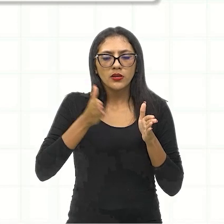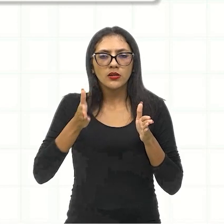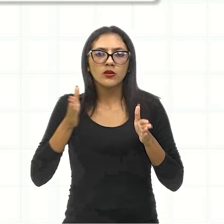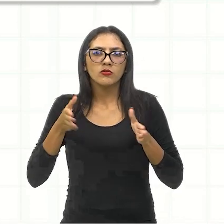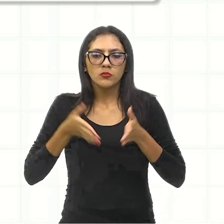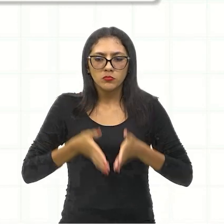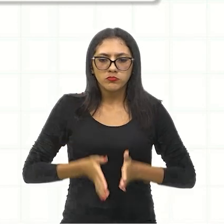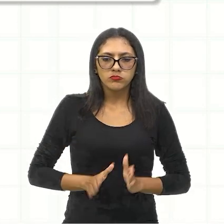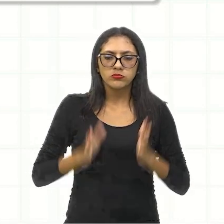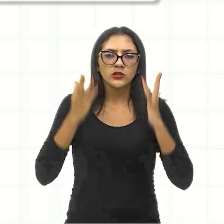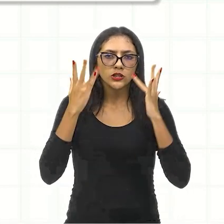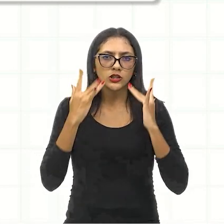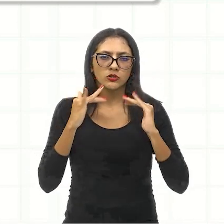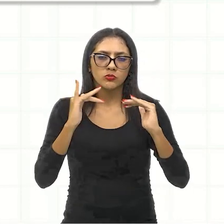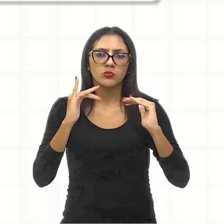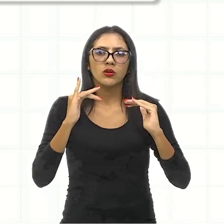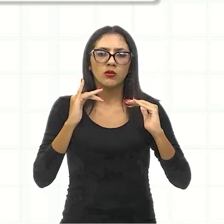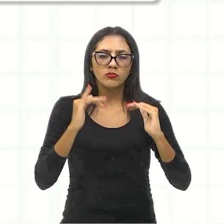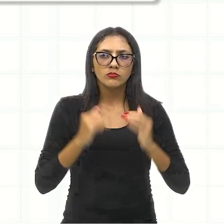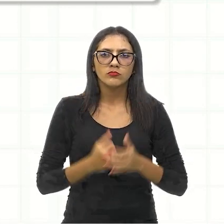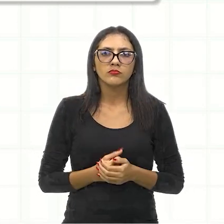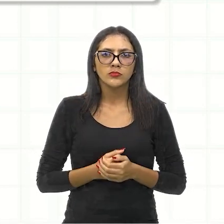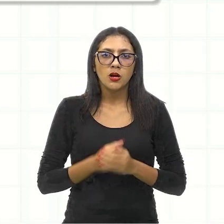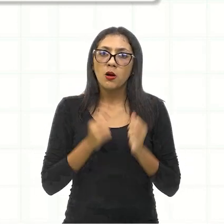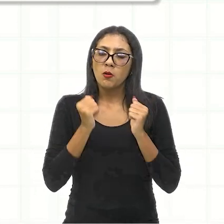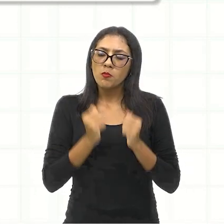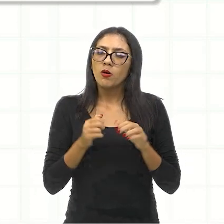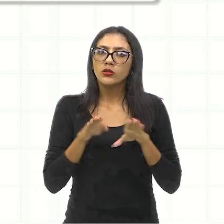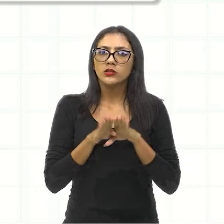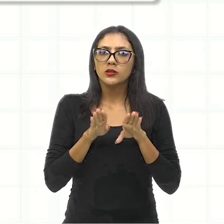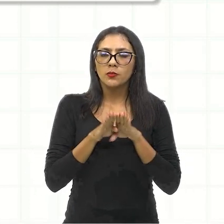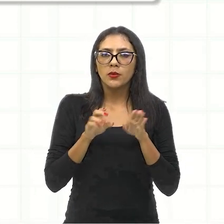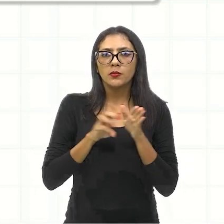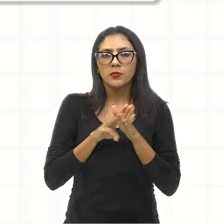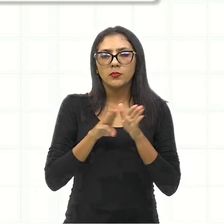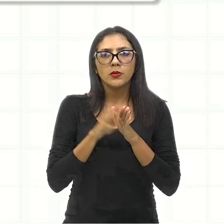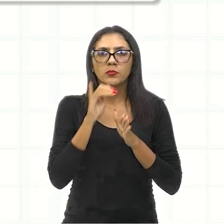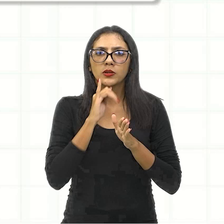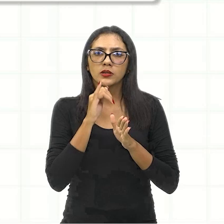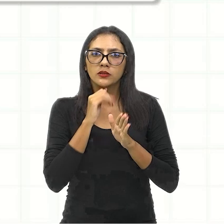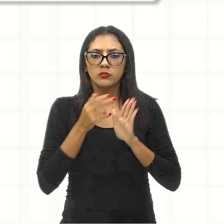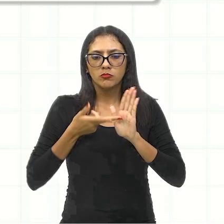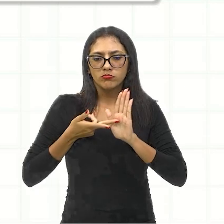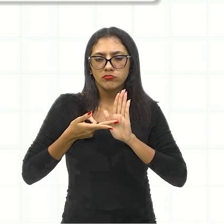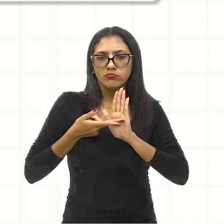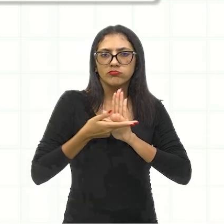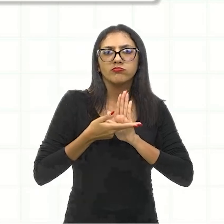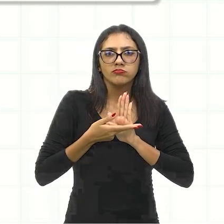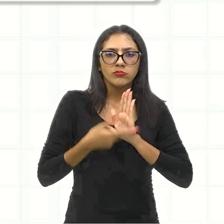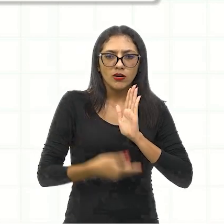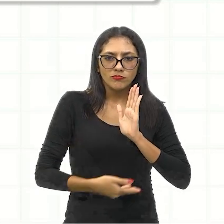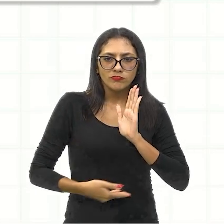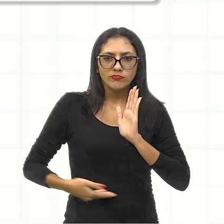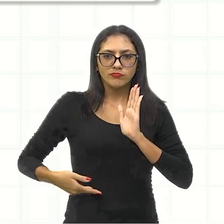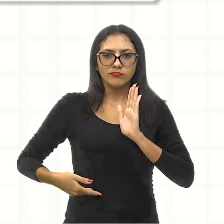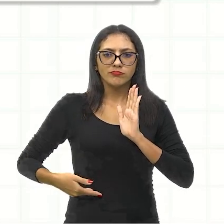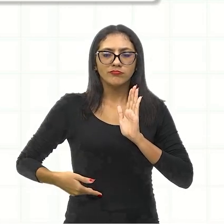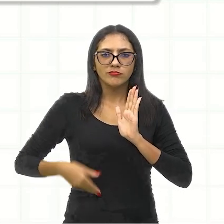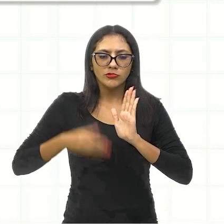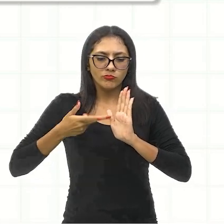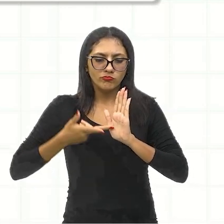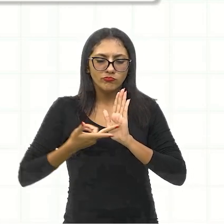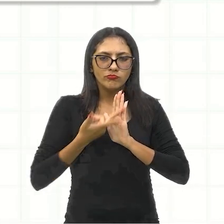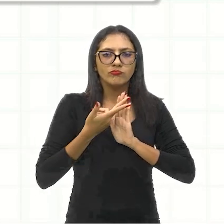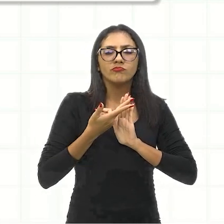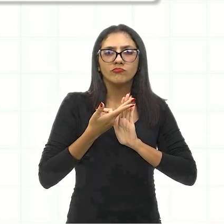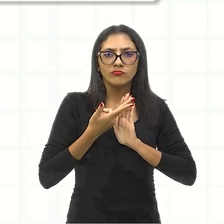parto também pode acontecer através daquele método, né, da cesariana, né, o método que se utiliza ali uma cirurgia para